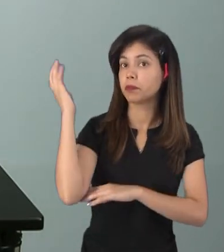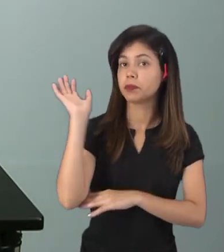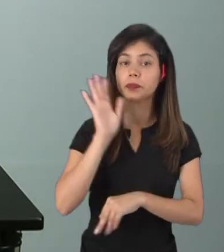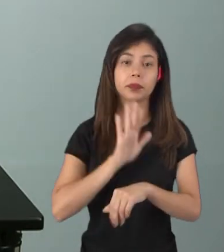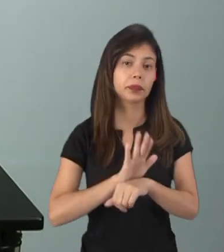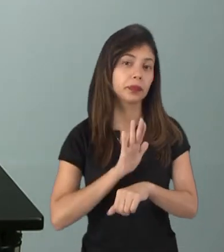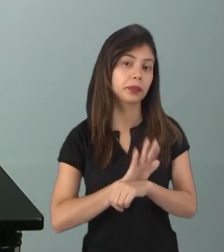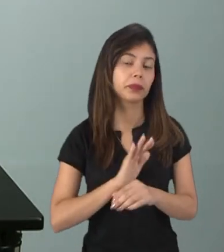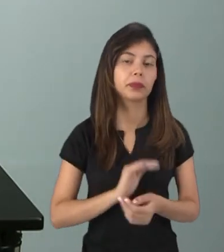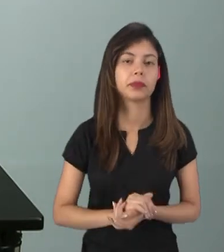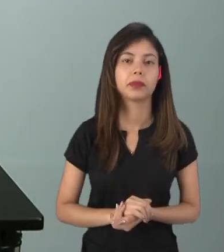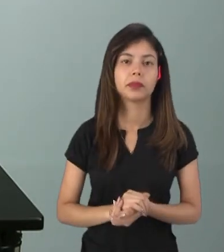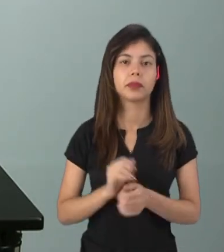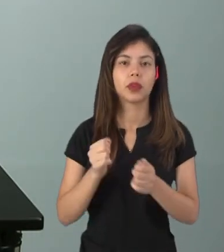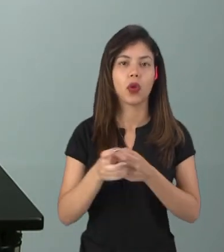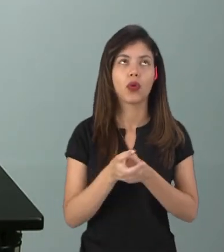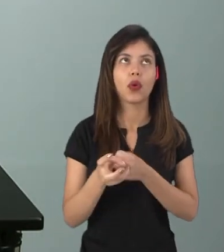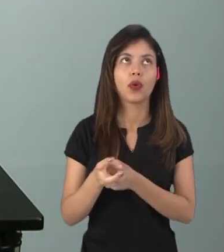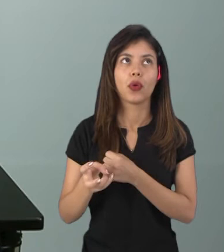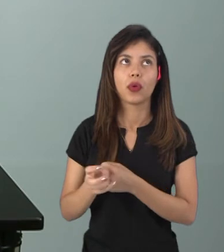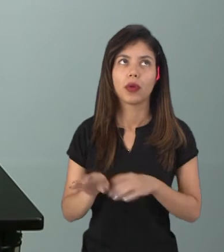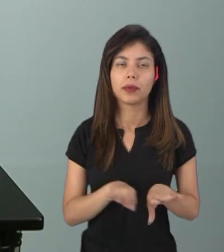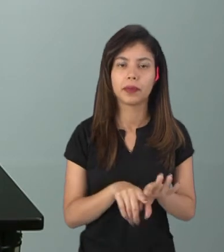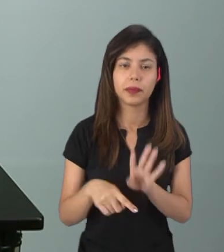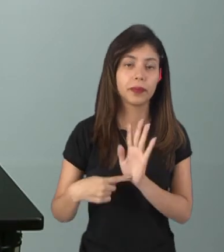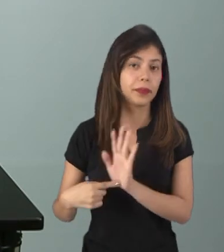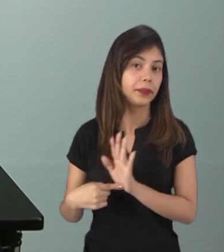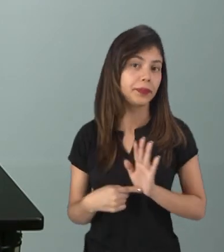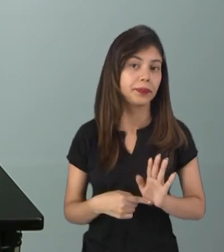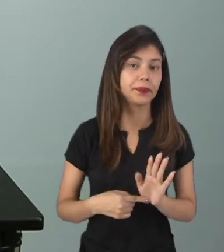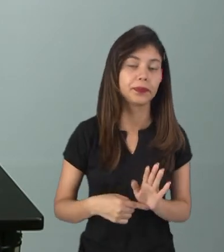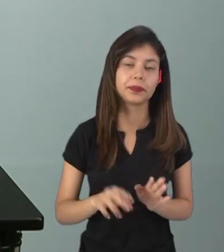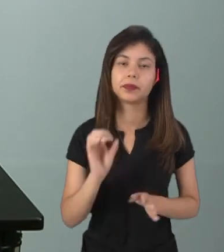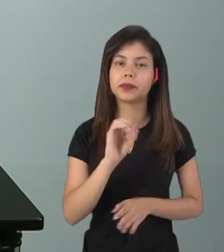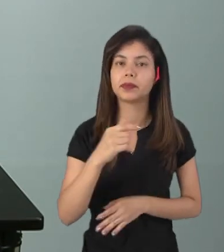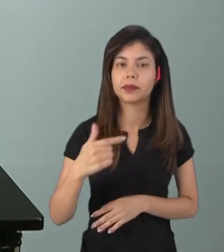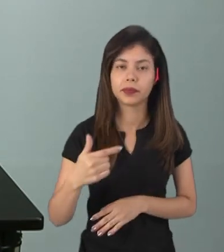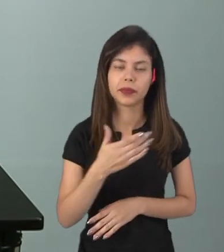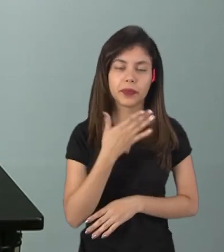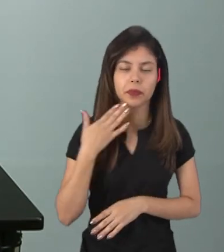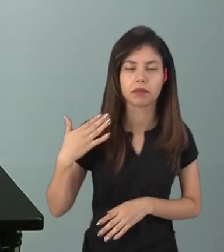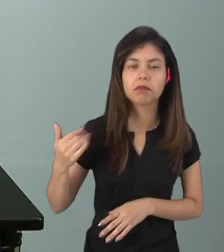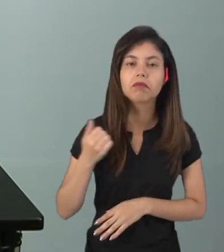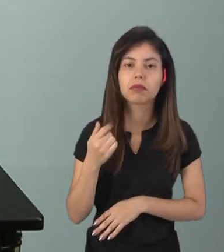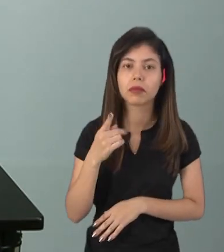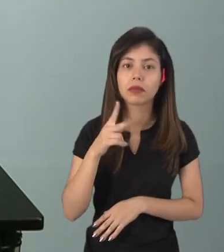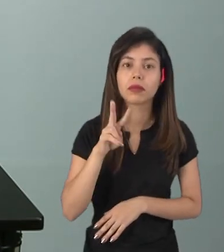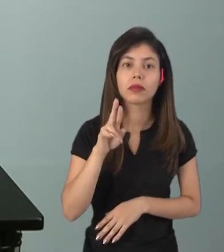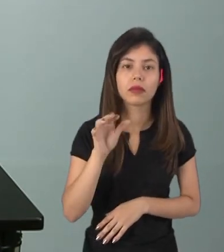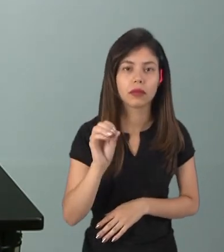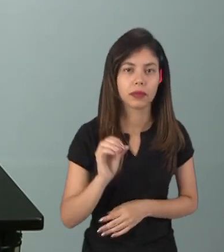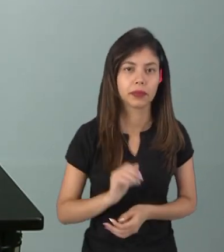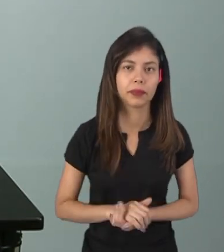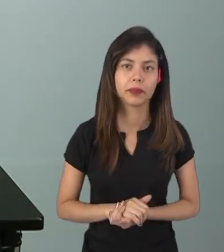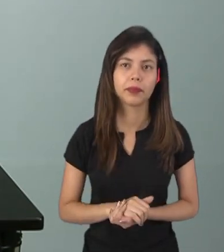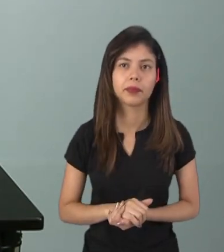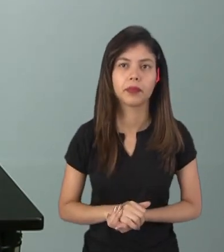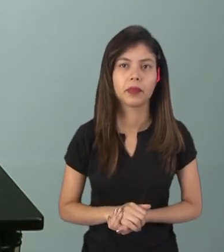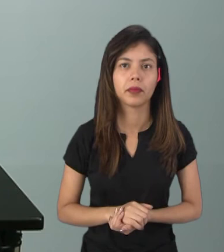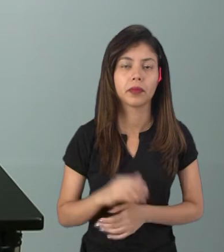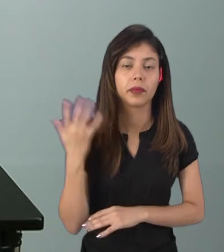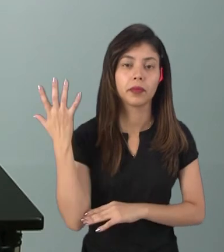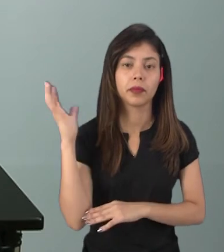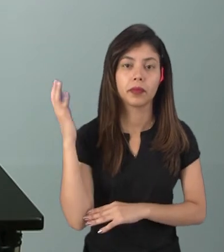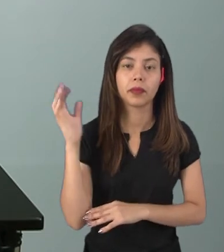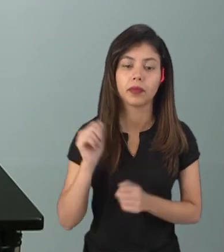elas ajudam, né, a filtrar esse ar, né, o oxigênio ali é mais puro, né, o oxigênio que